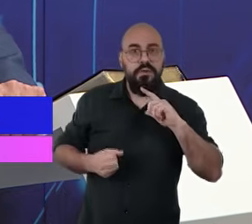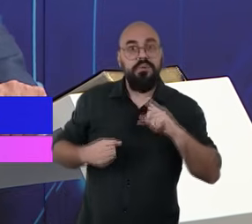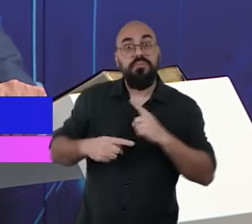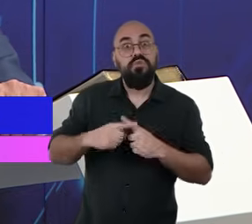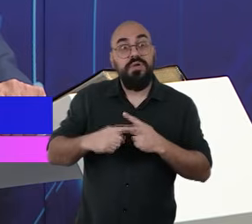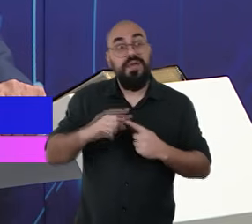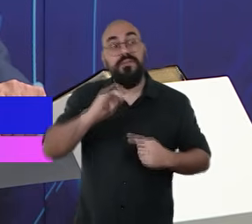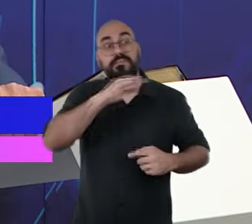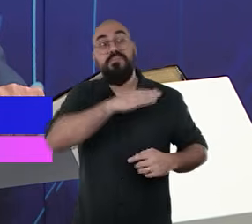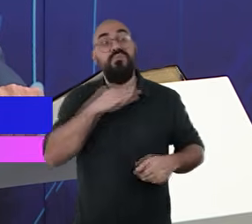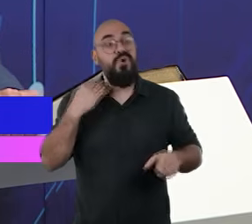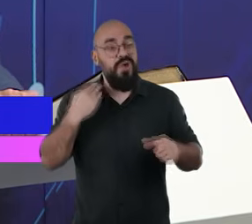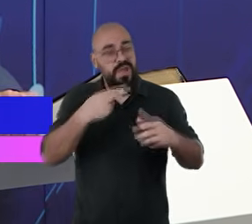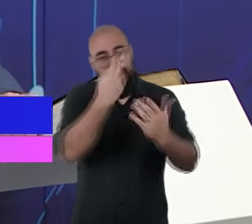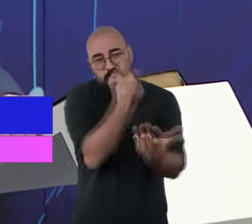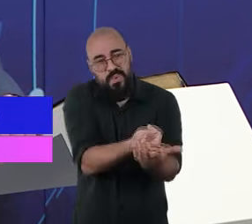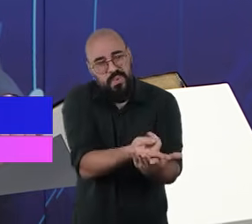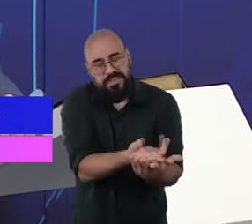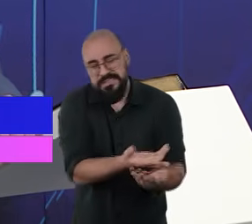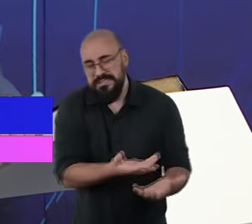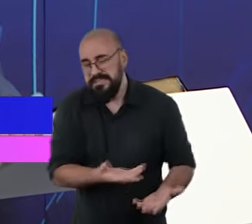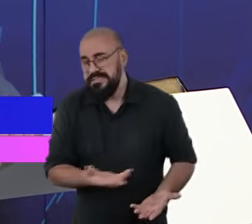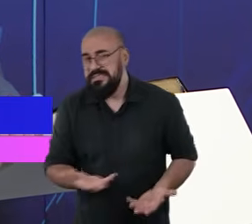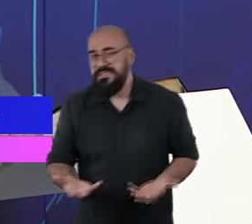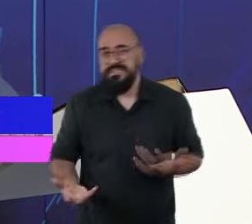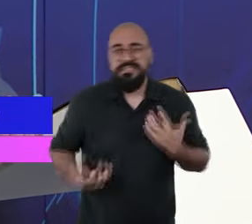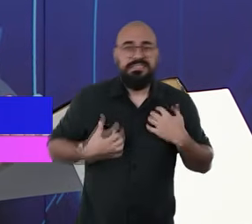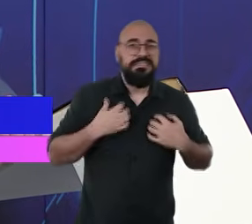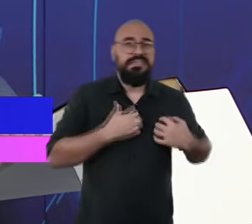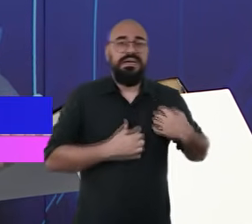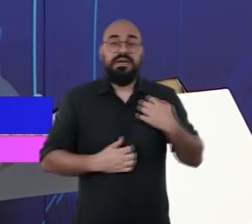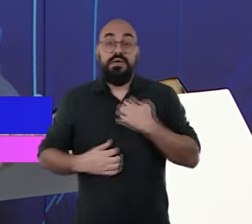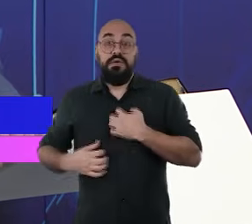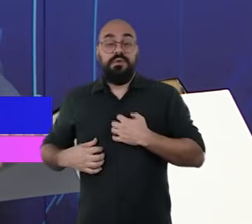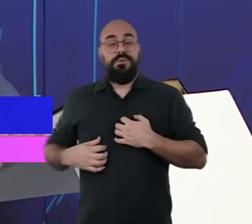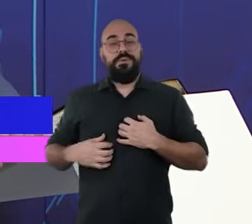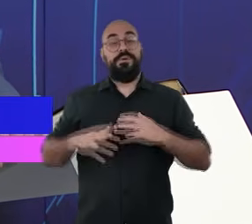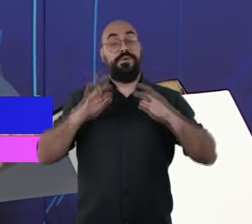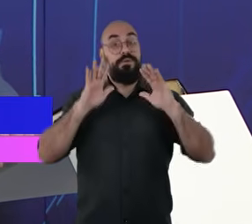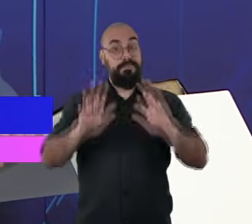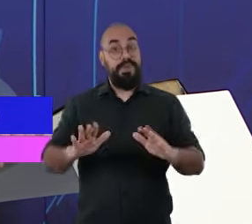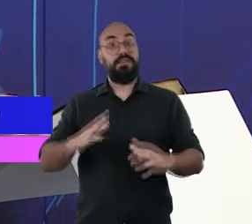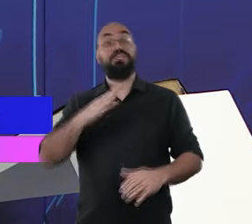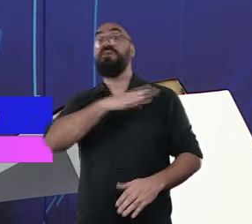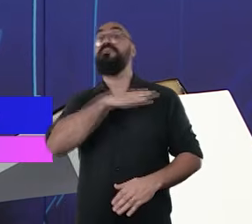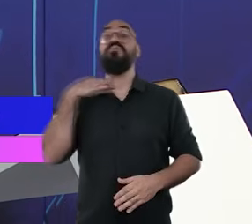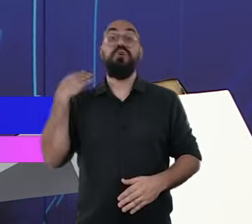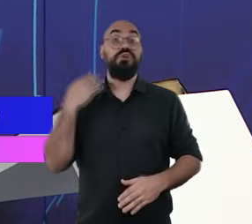está dizendo. Ela também será derrotada, porque há uma ressurreição.